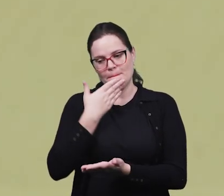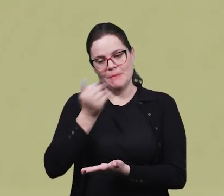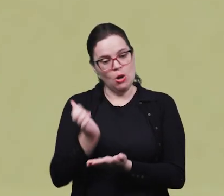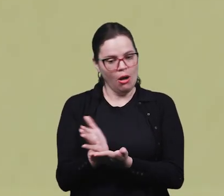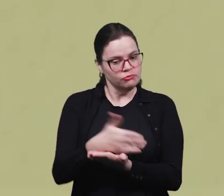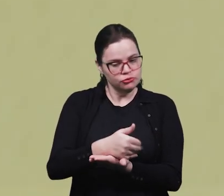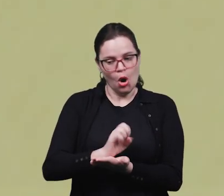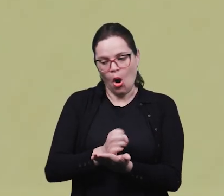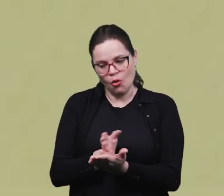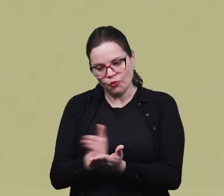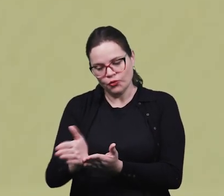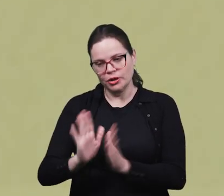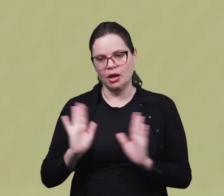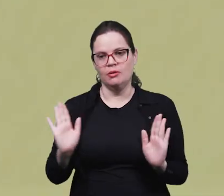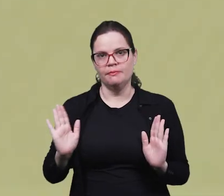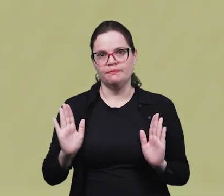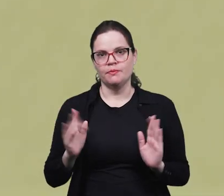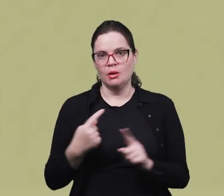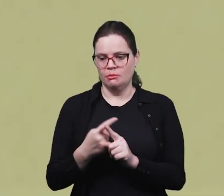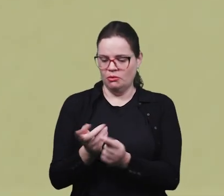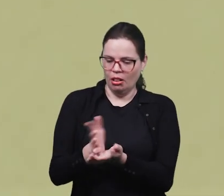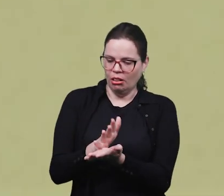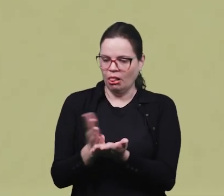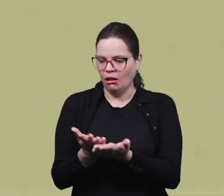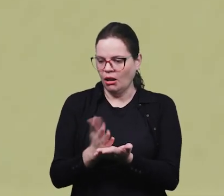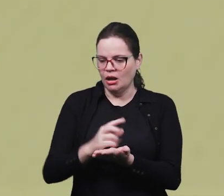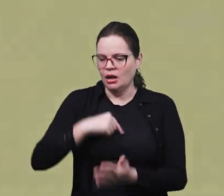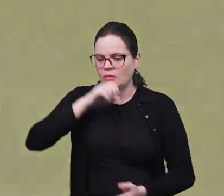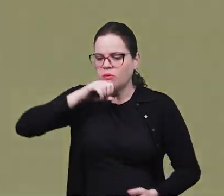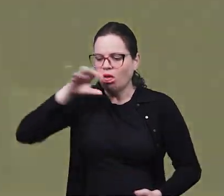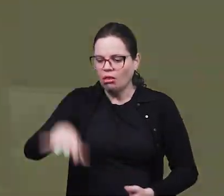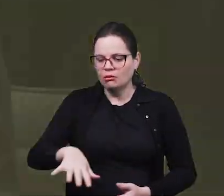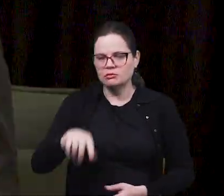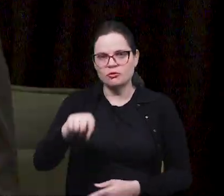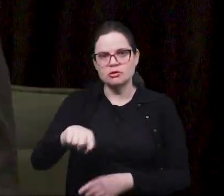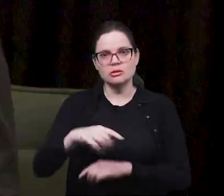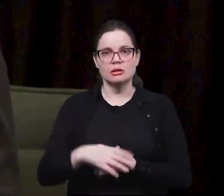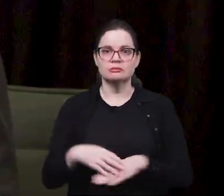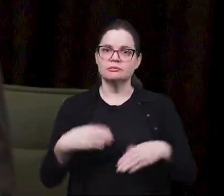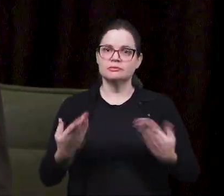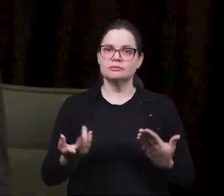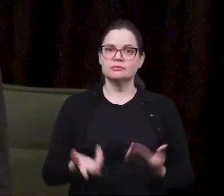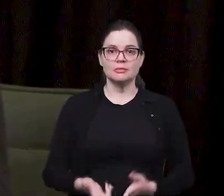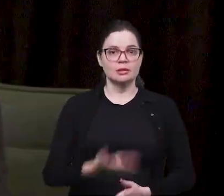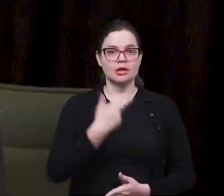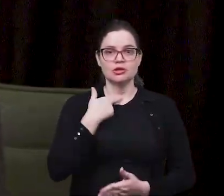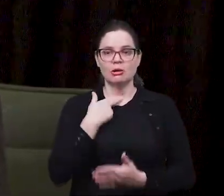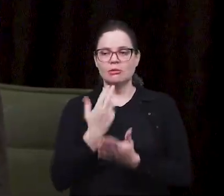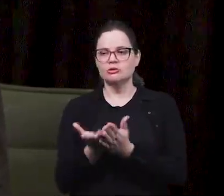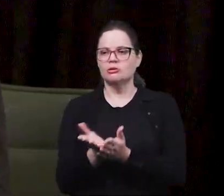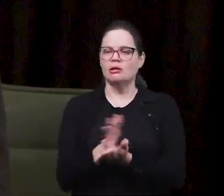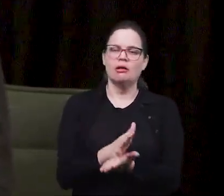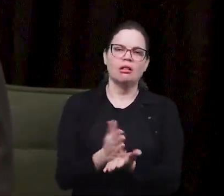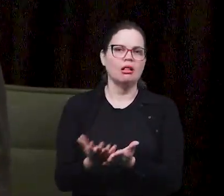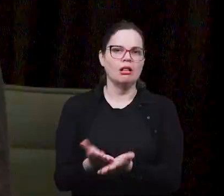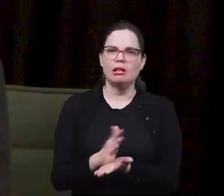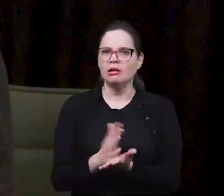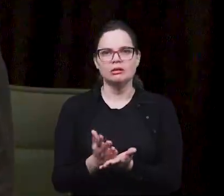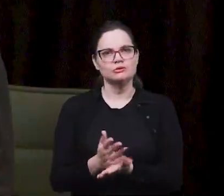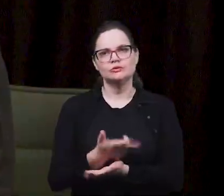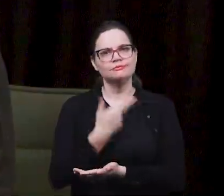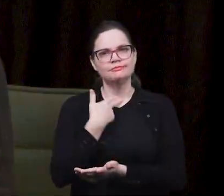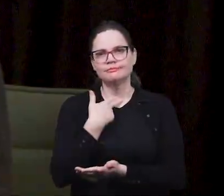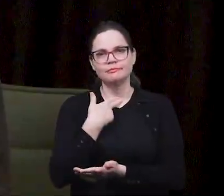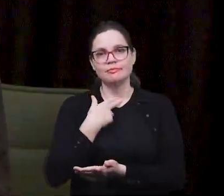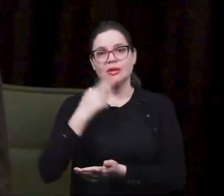és morno, não sendo frio ou quente, vomitar-te-ei da minha boca. Nós não podemos estar mornos na obra do Senhor. Nós